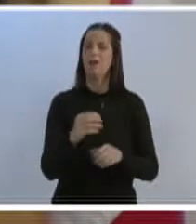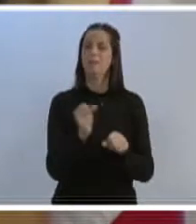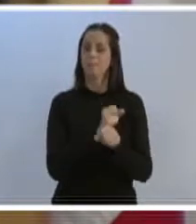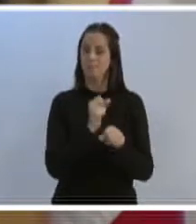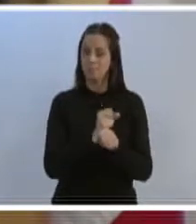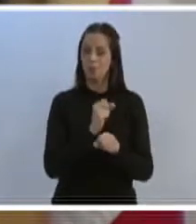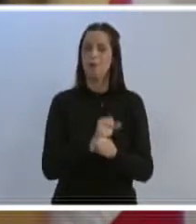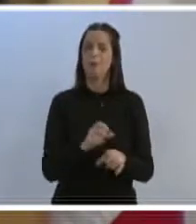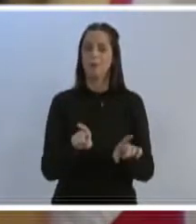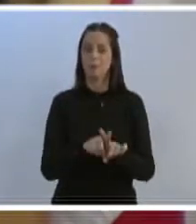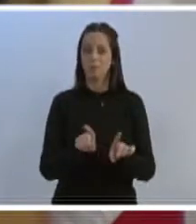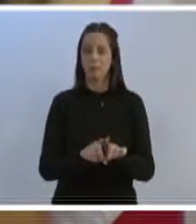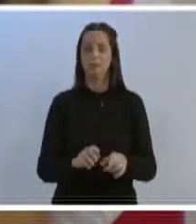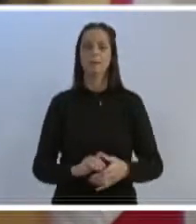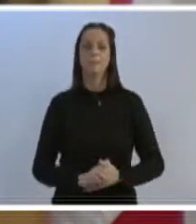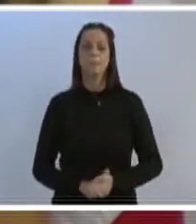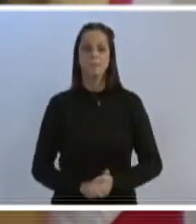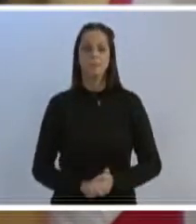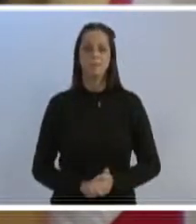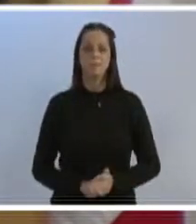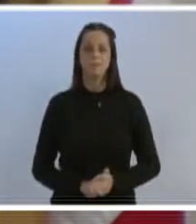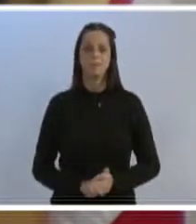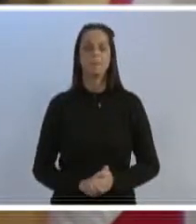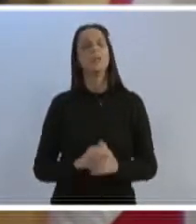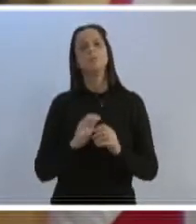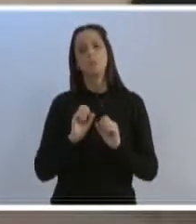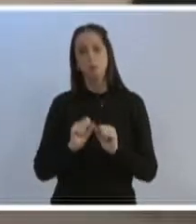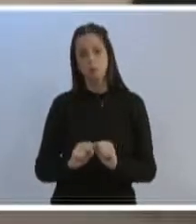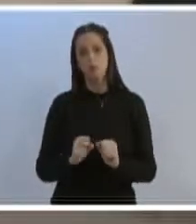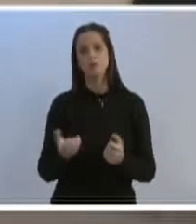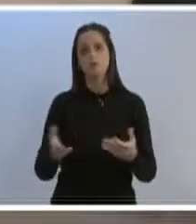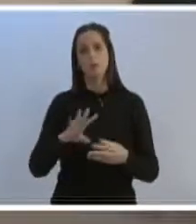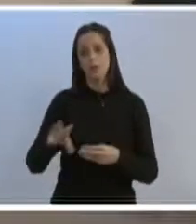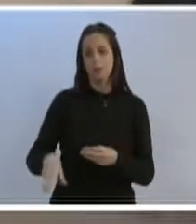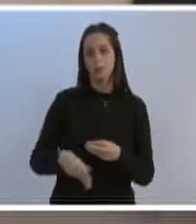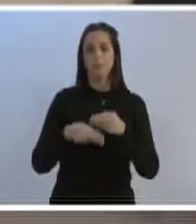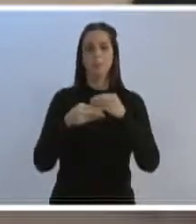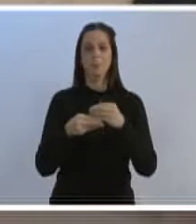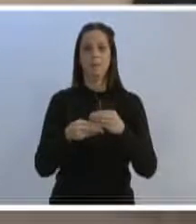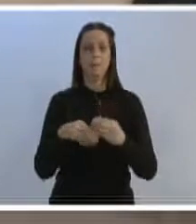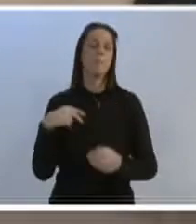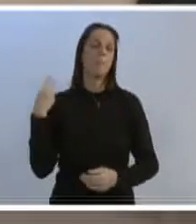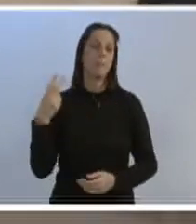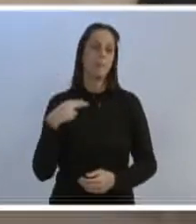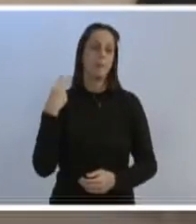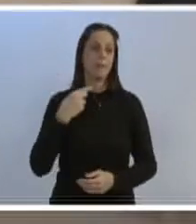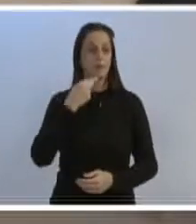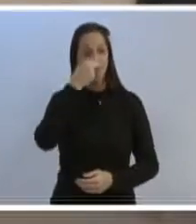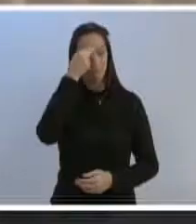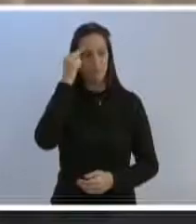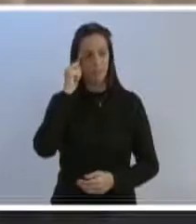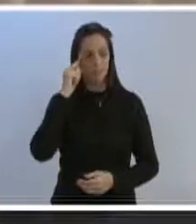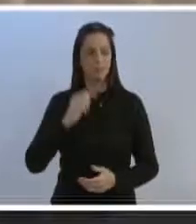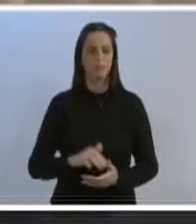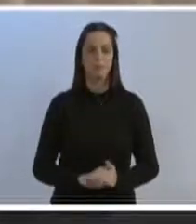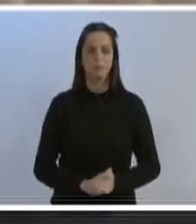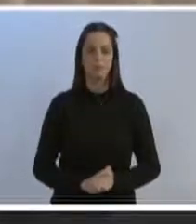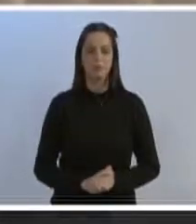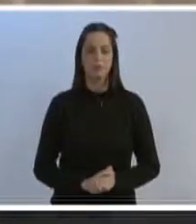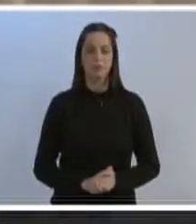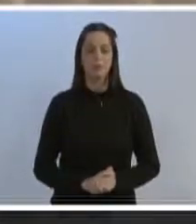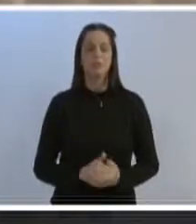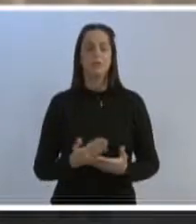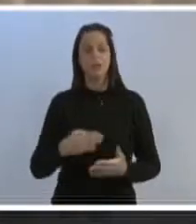processo acontecer com você da partida o verdão suficiente com autorização do morador aparte o vereador ito do juvino